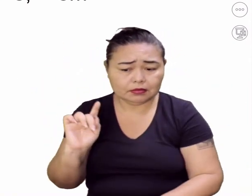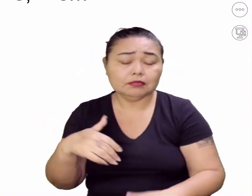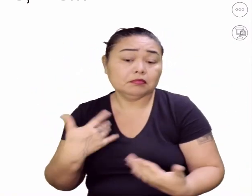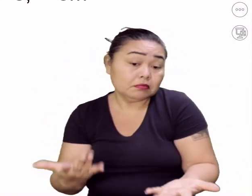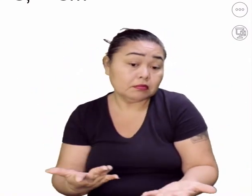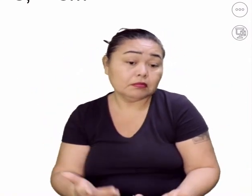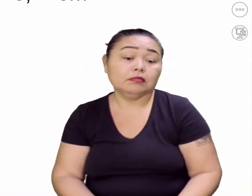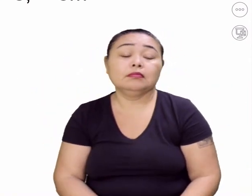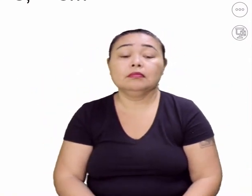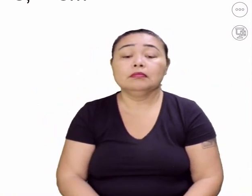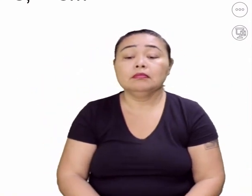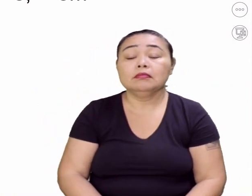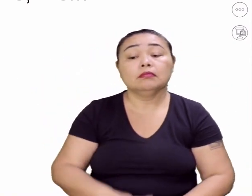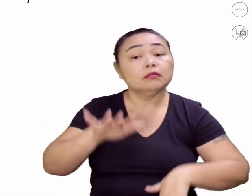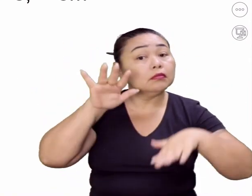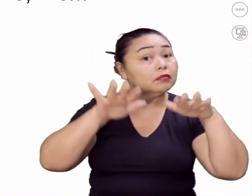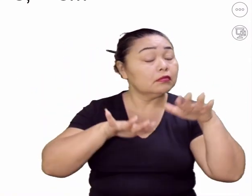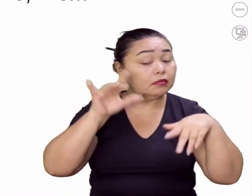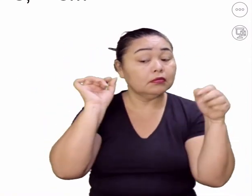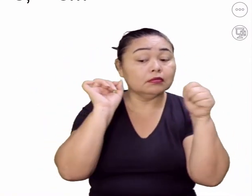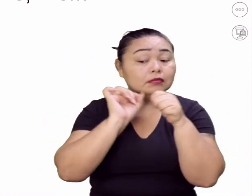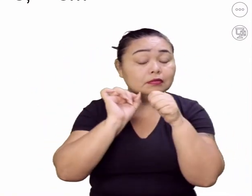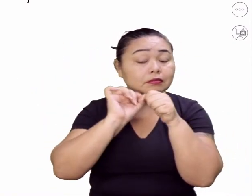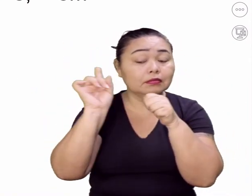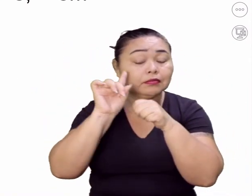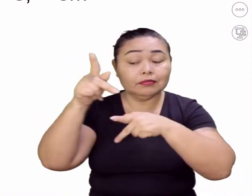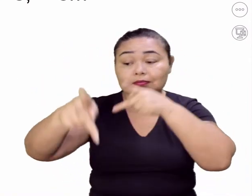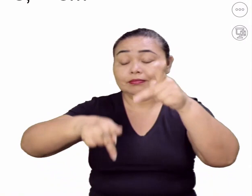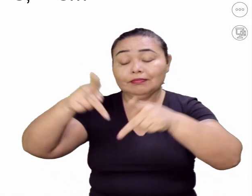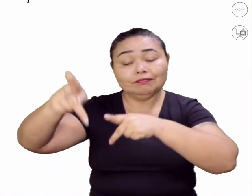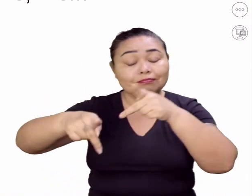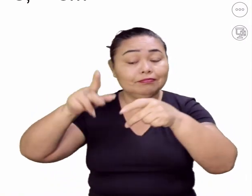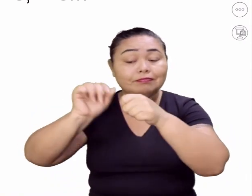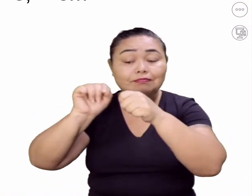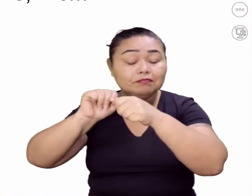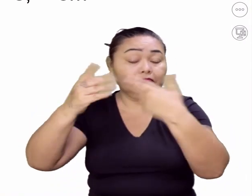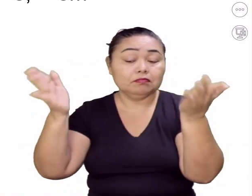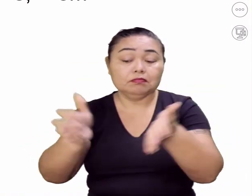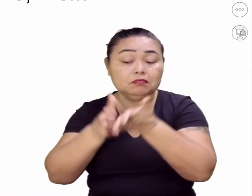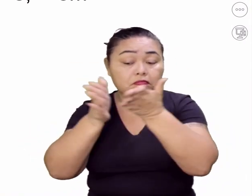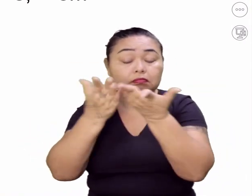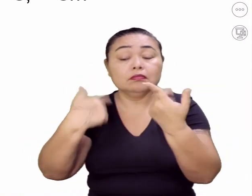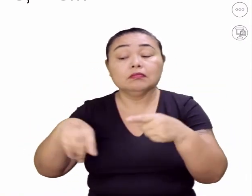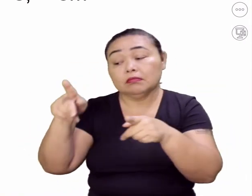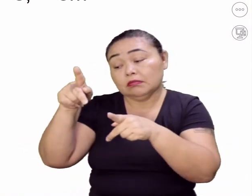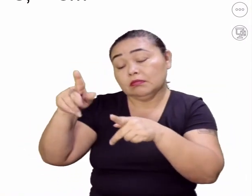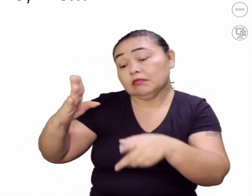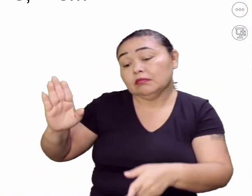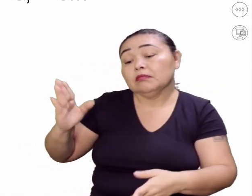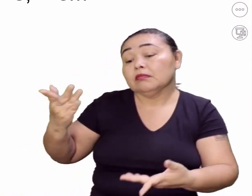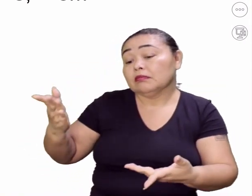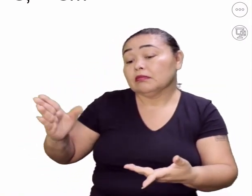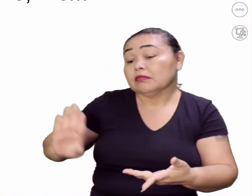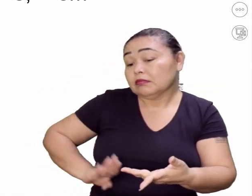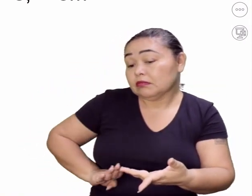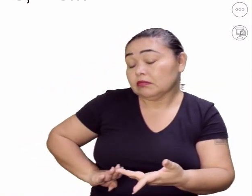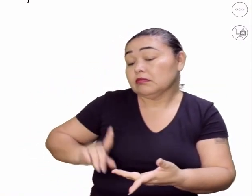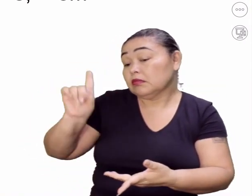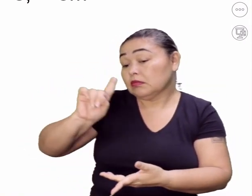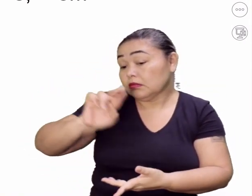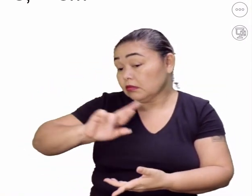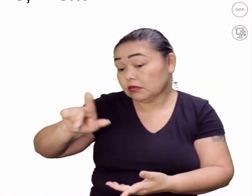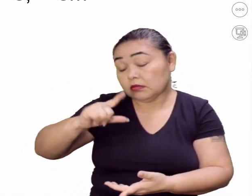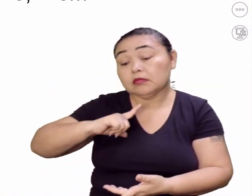Às vezes, quem faz isso não são populações pobres e famintas, são empresas, são